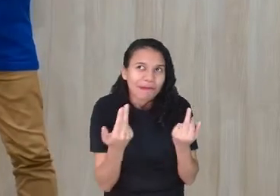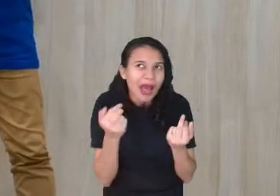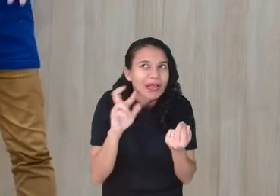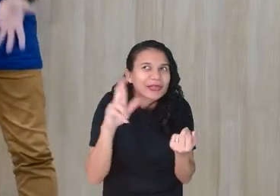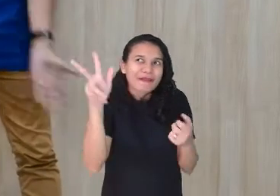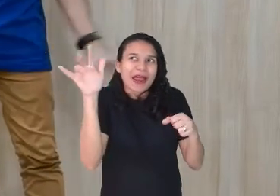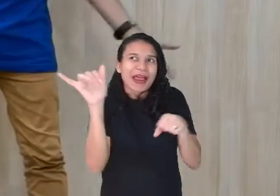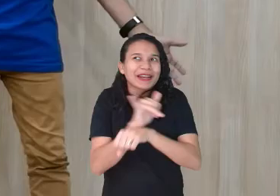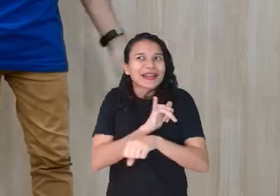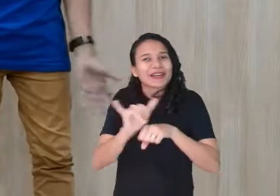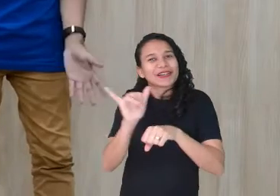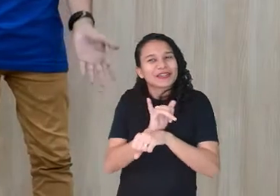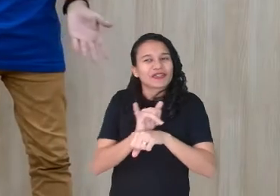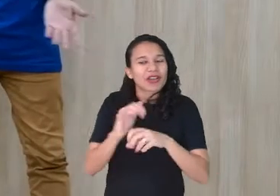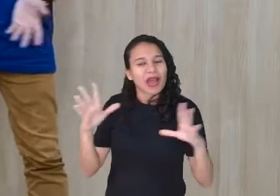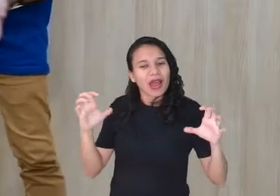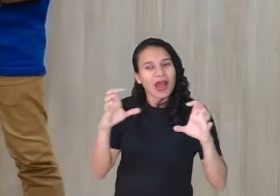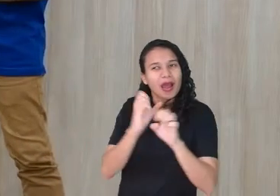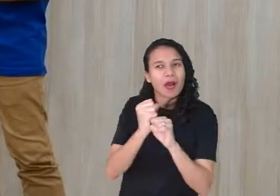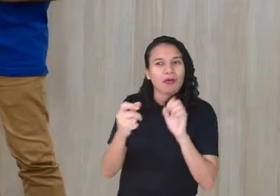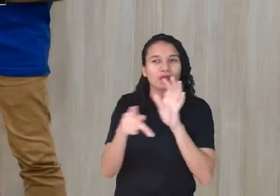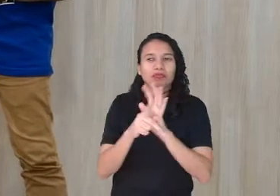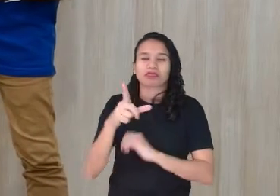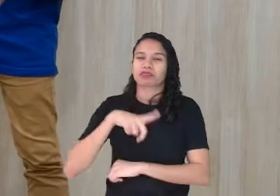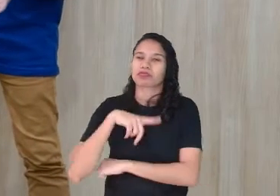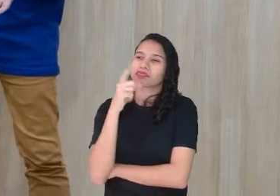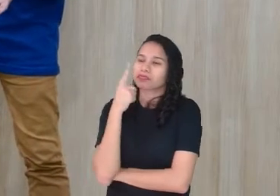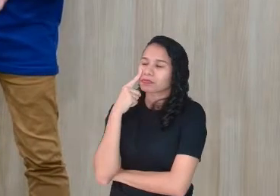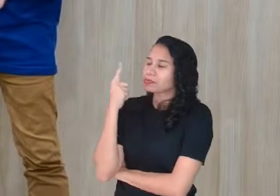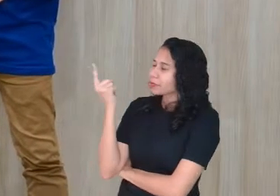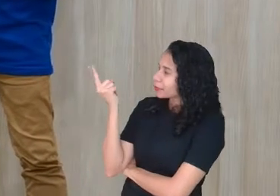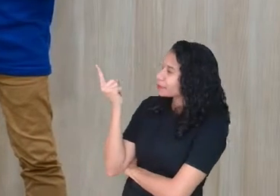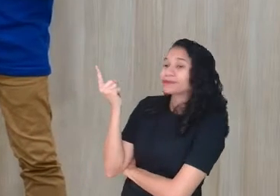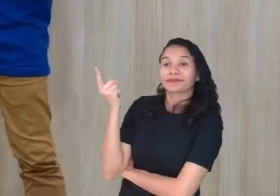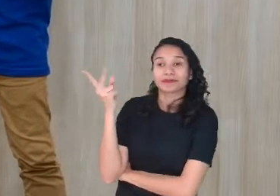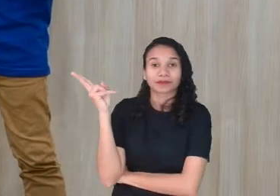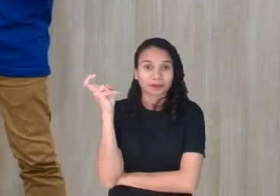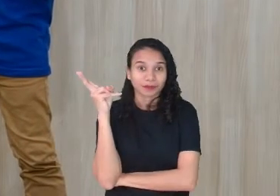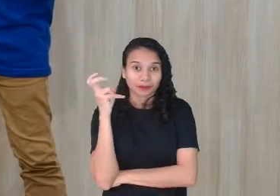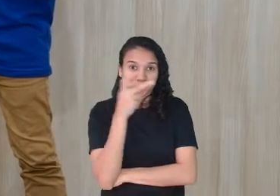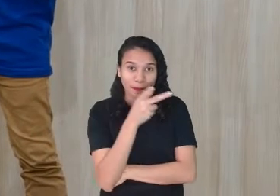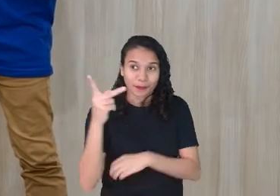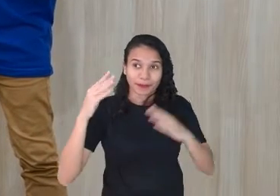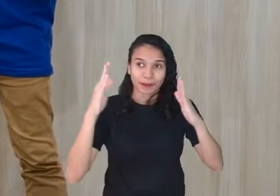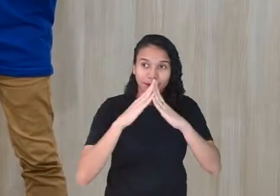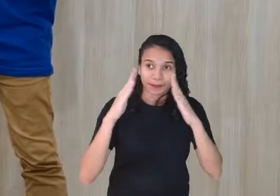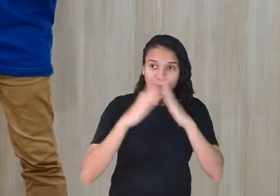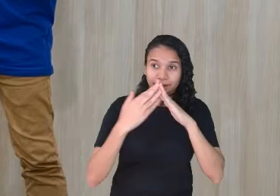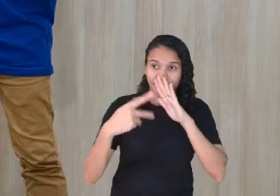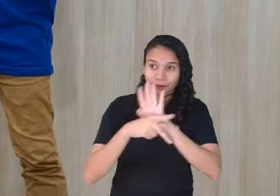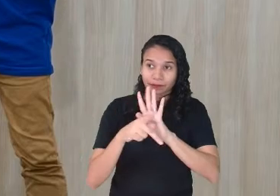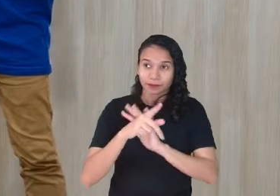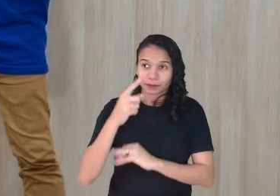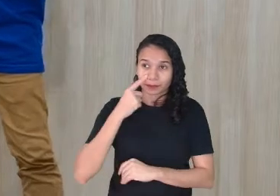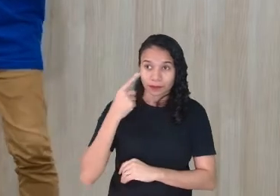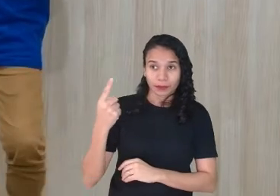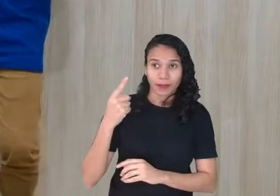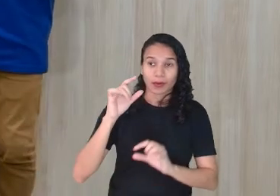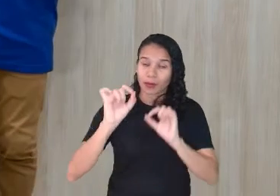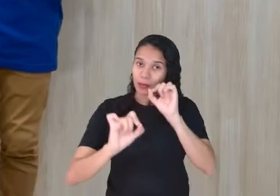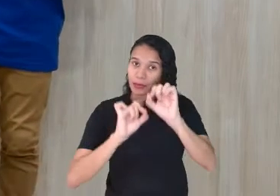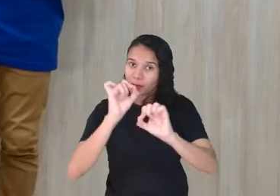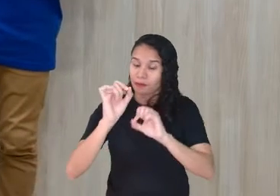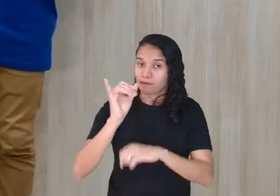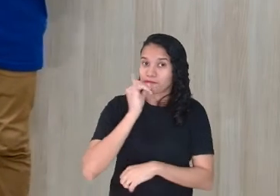outra possibilidade de chegar no cálculo. Que Tânia, deixa eu colocar aqui no cálculo, para vocês observarem que está em casa. Ó, o que Tânia quis falar